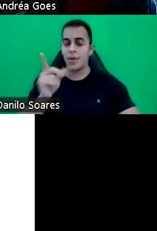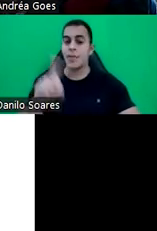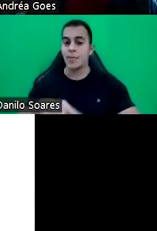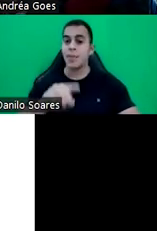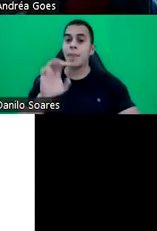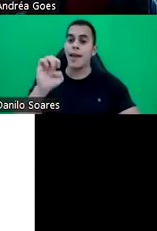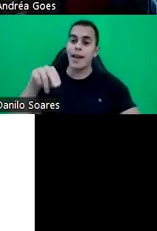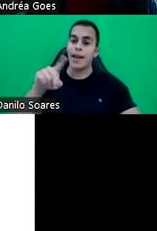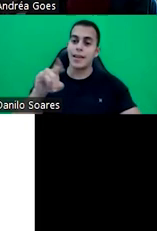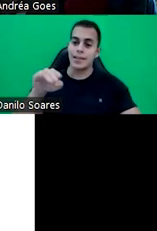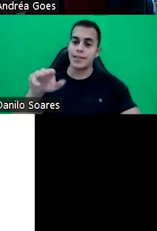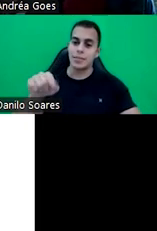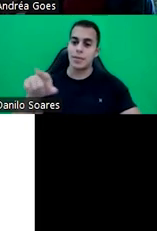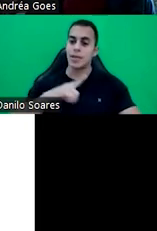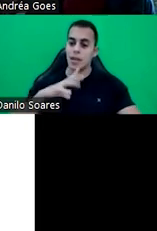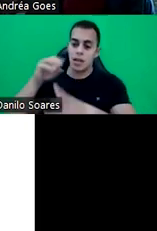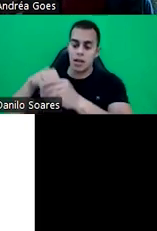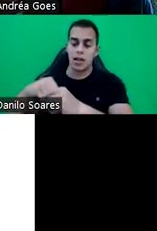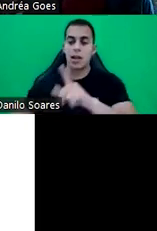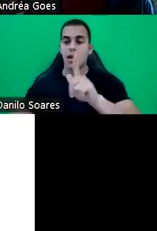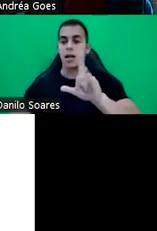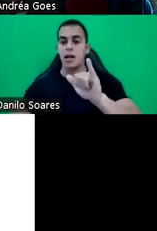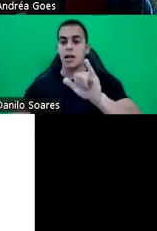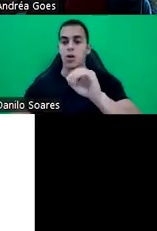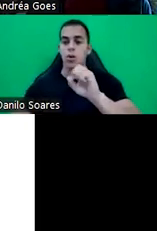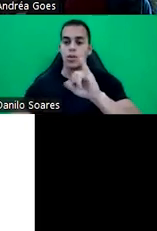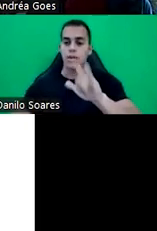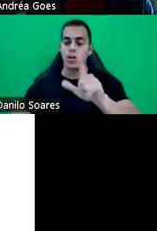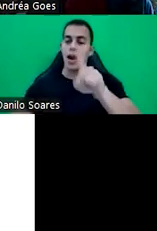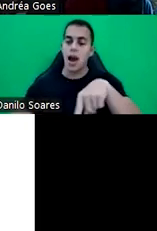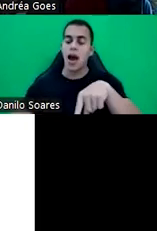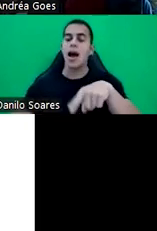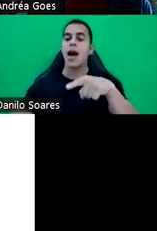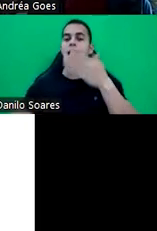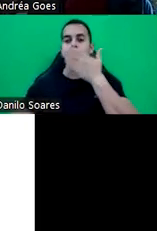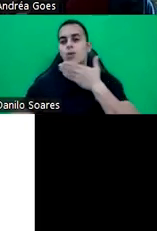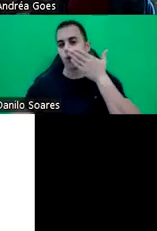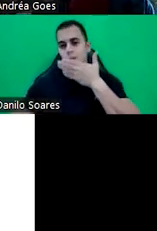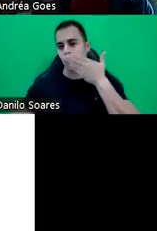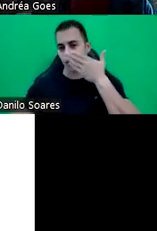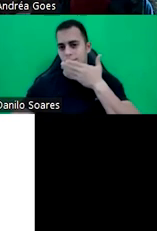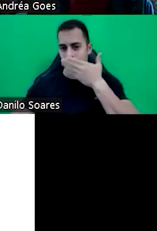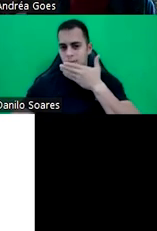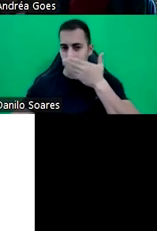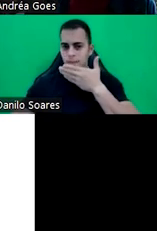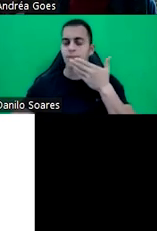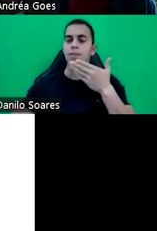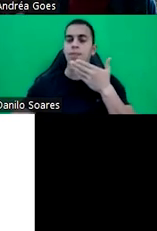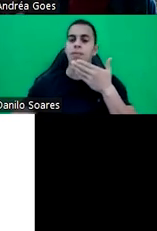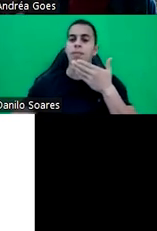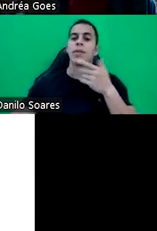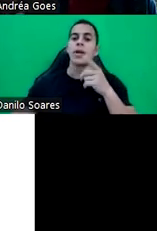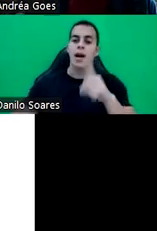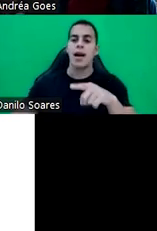transferir um glicosil, um açúcar, uma molécula de açúcar. Então, glicosiltransferase.